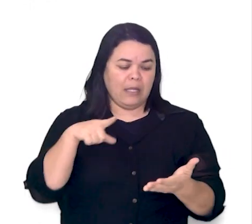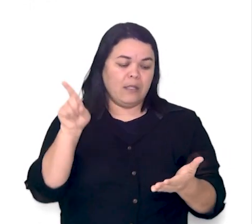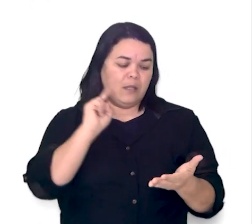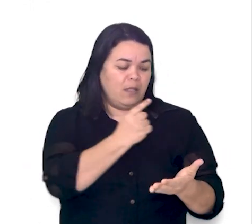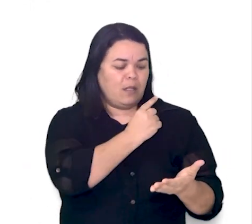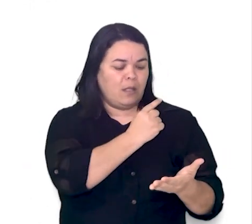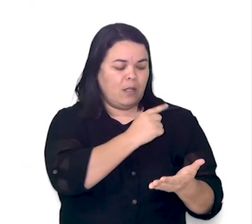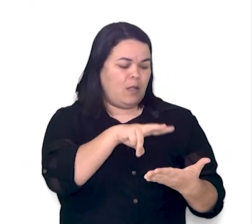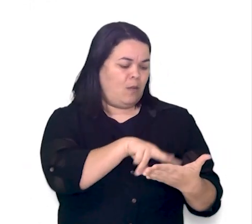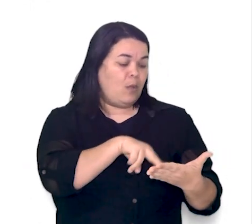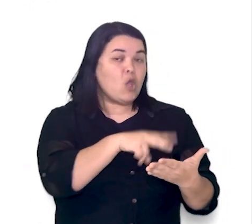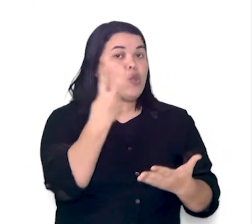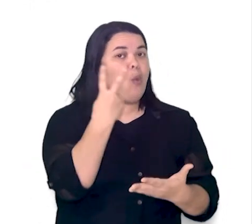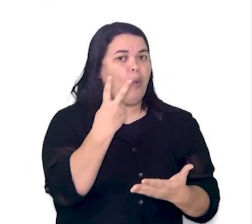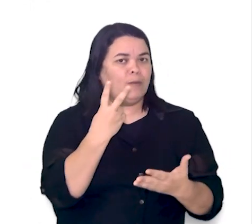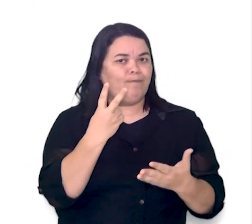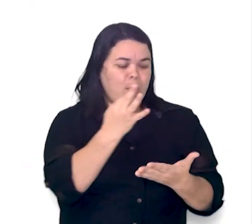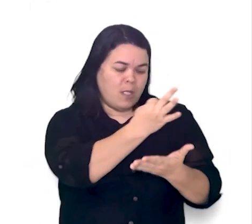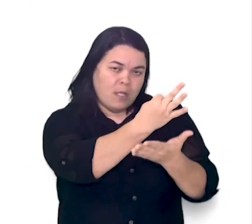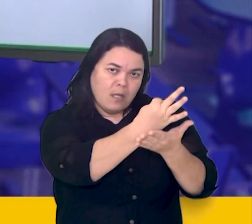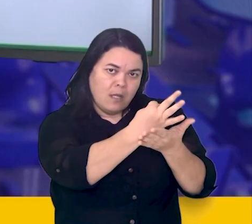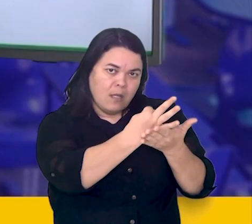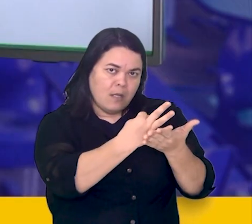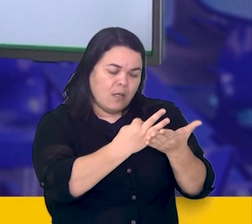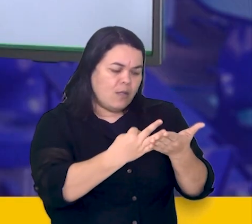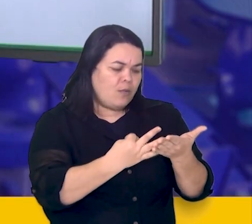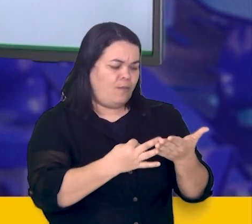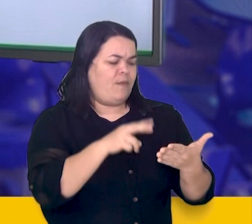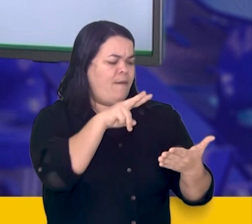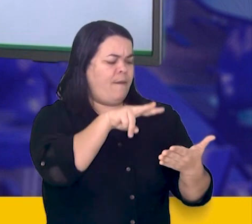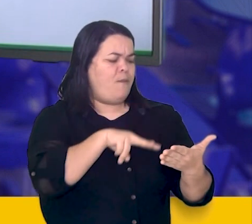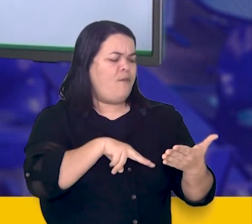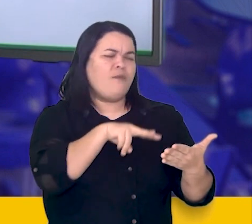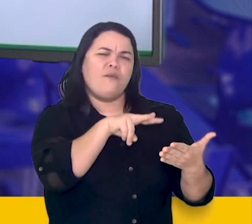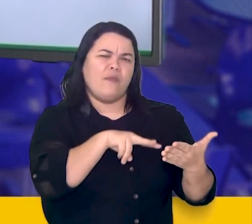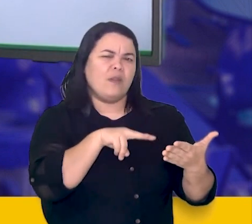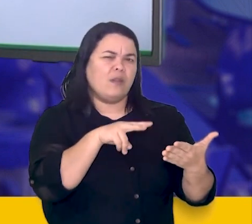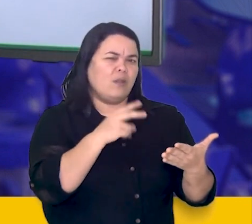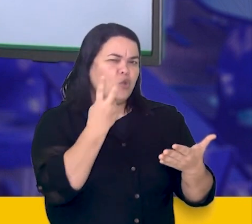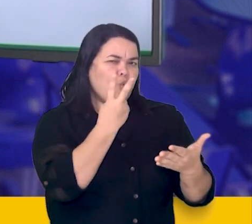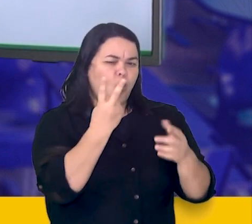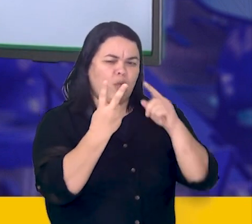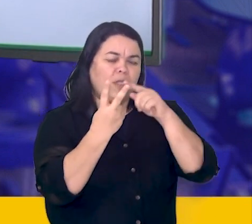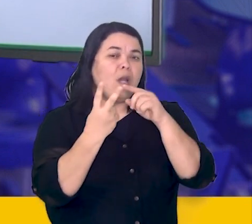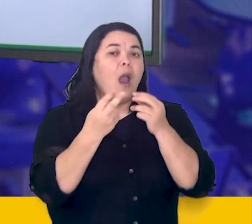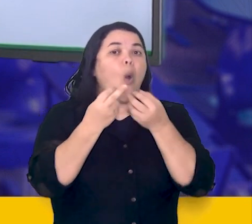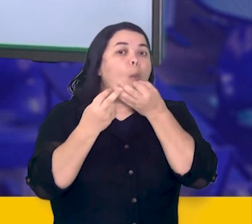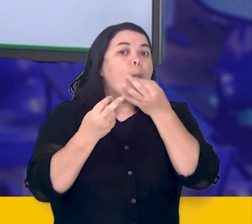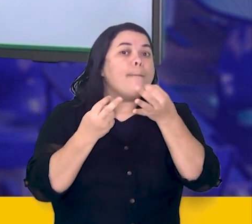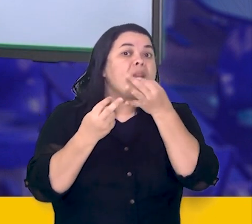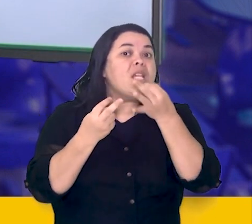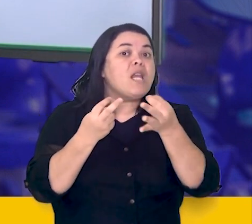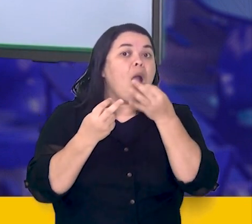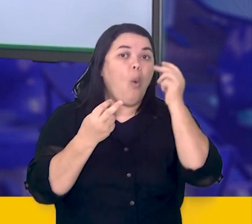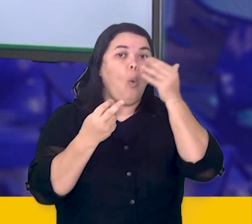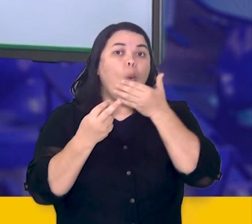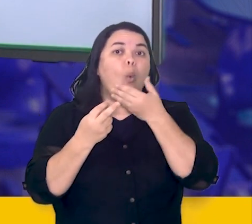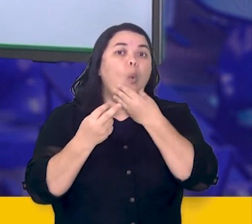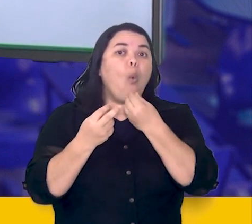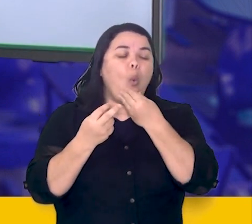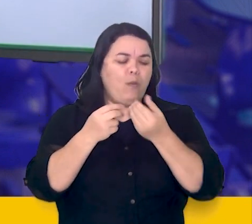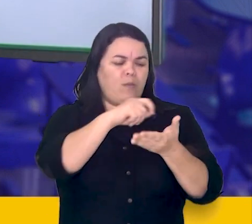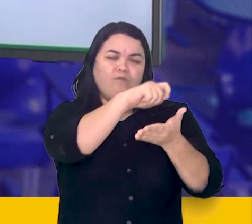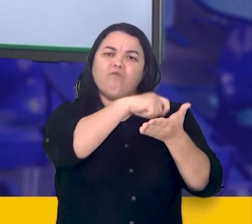seu material, 2 textos. Essa é a nossa visão. Olhar esses 2 textos e perceber como é que esses europeus,